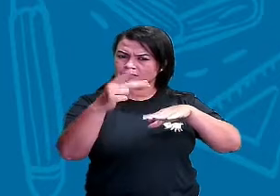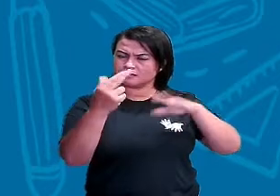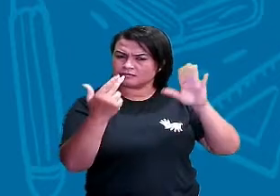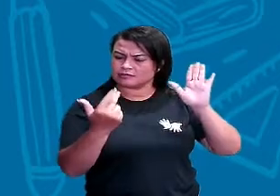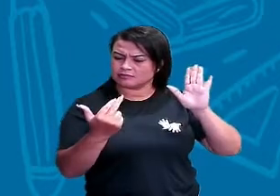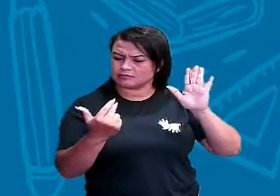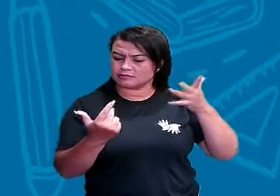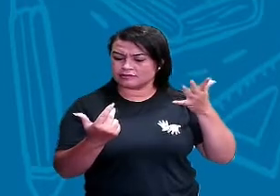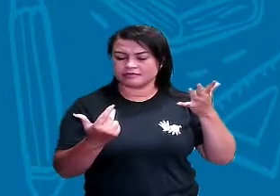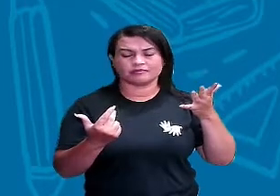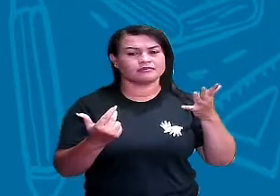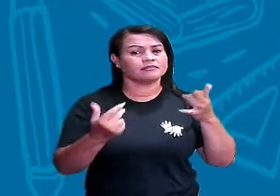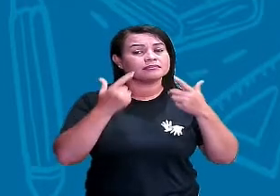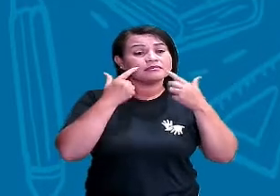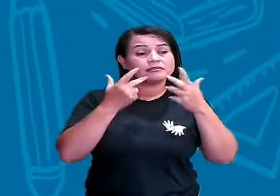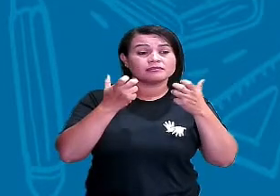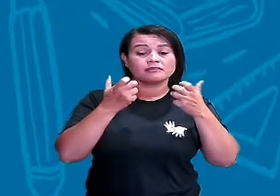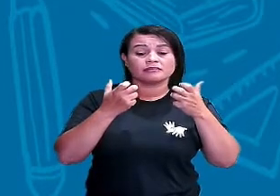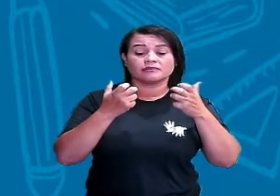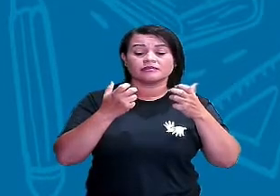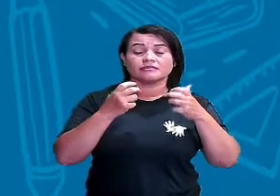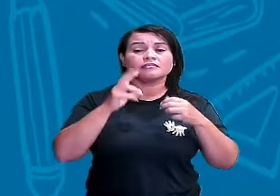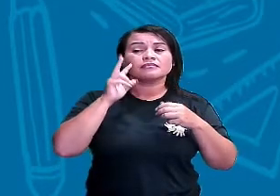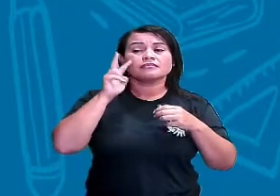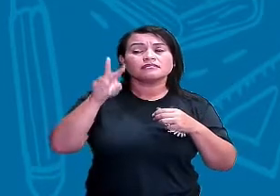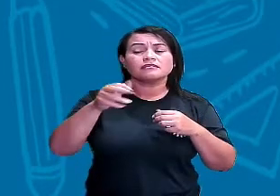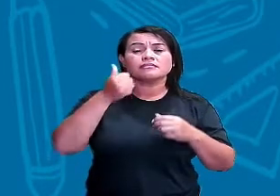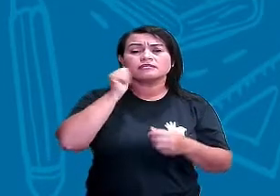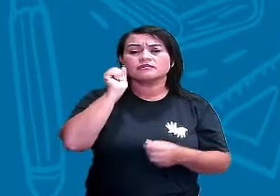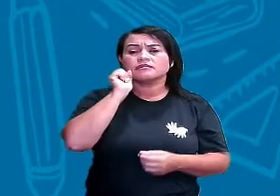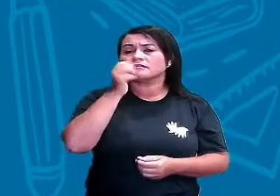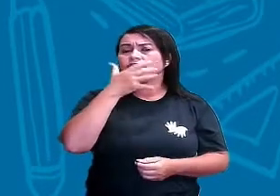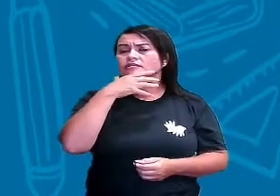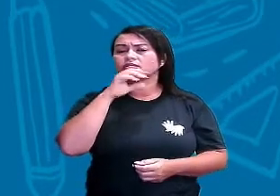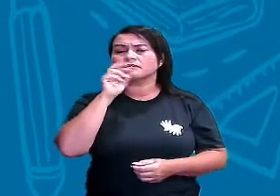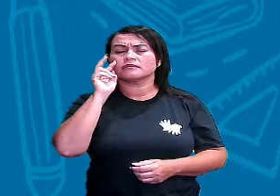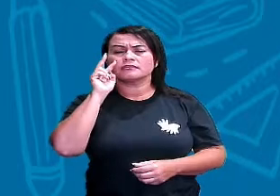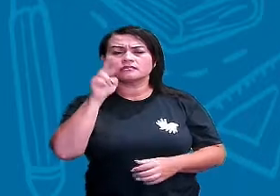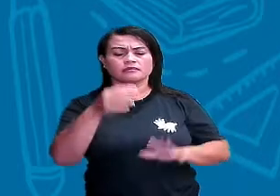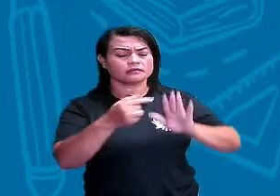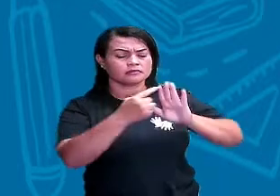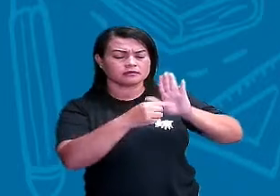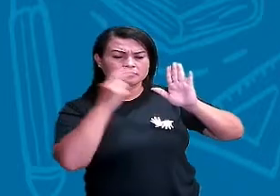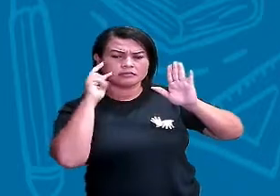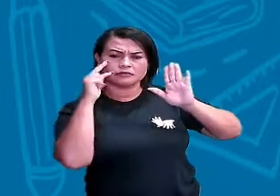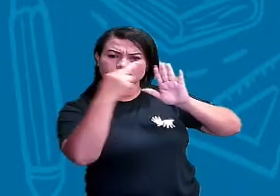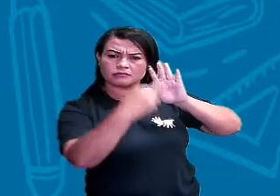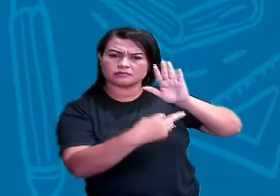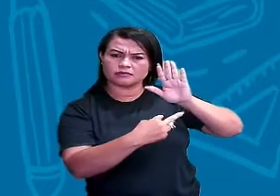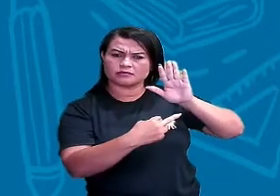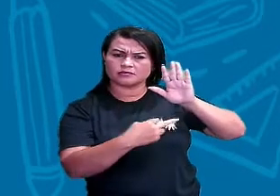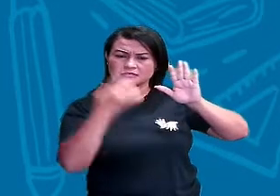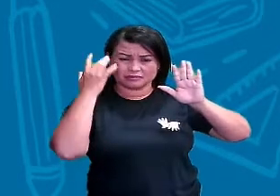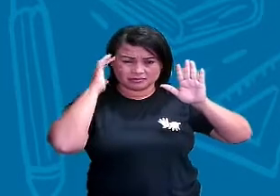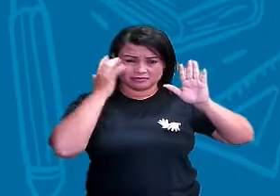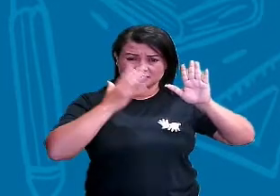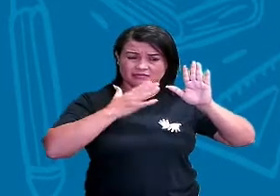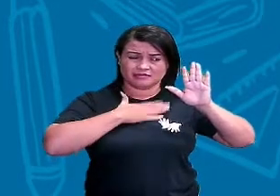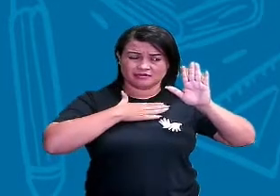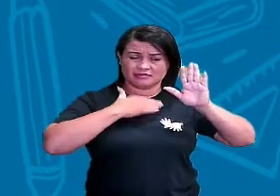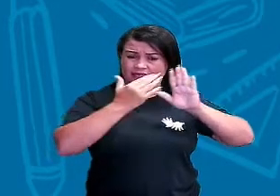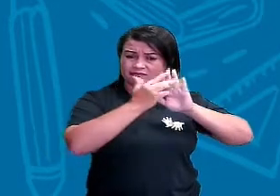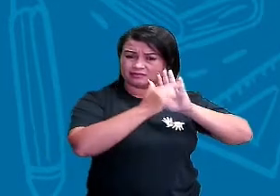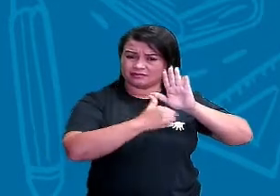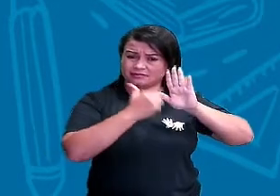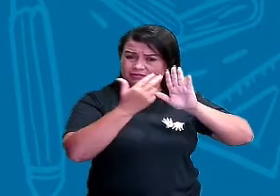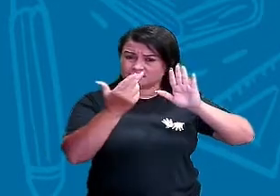casa? Ó, presta atenção, na mão da sua mãe, do seu pai, veja a sua. Tu acha que o meu palmo vai ser do